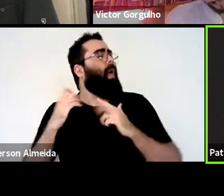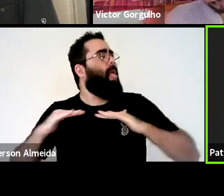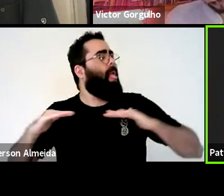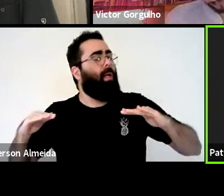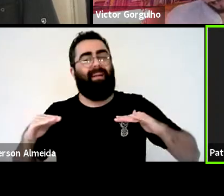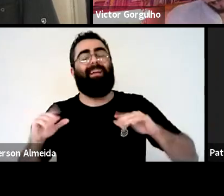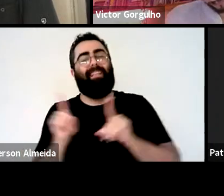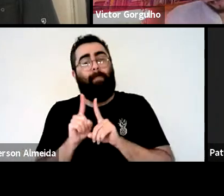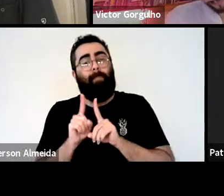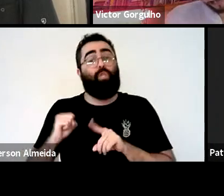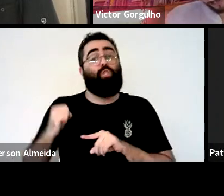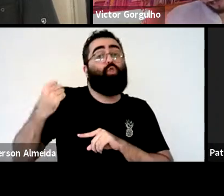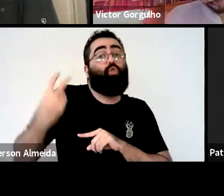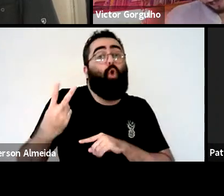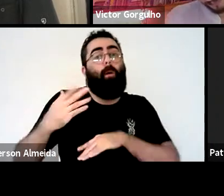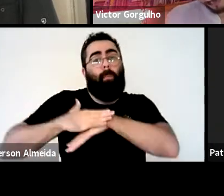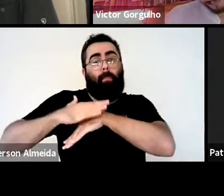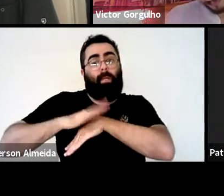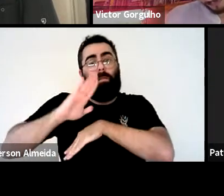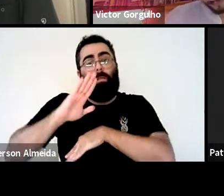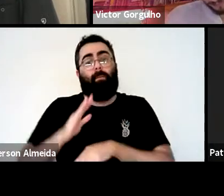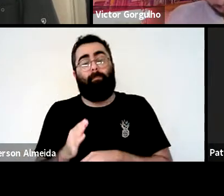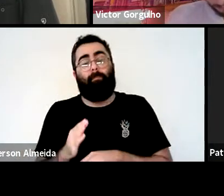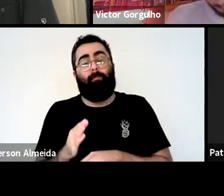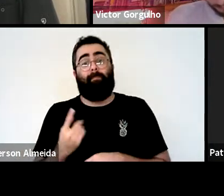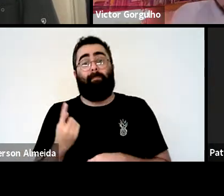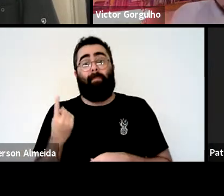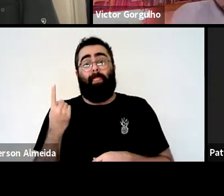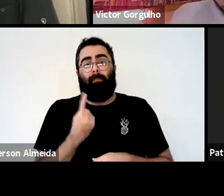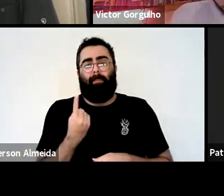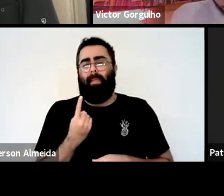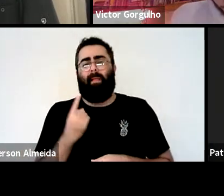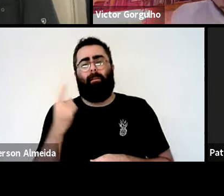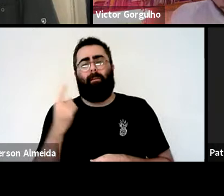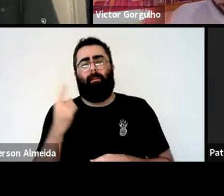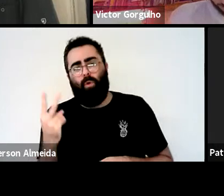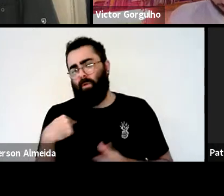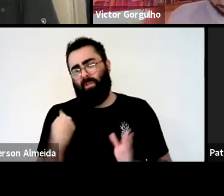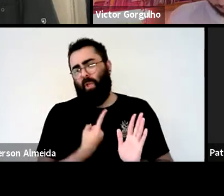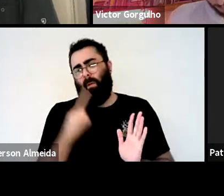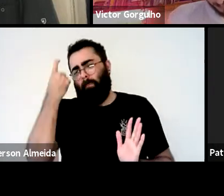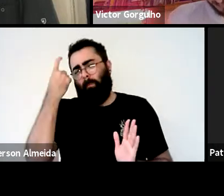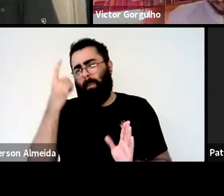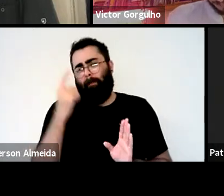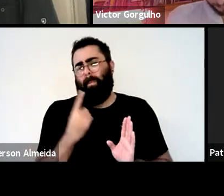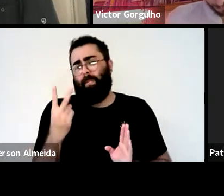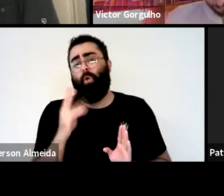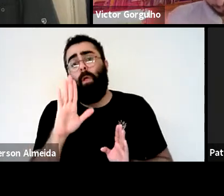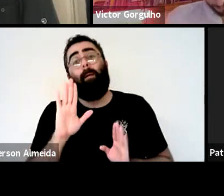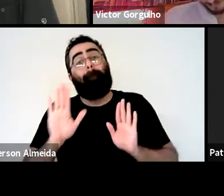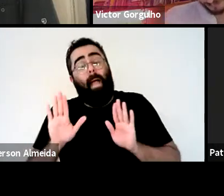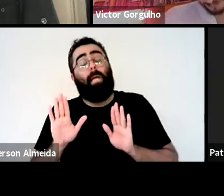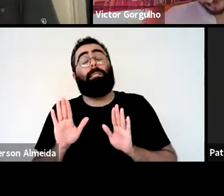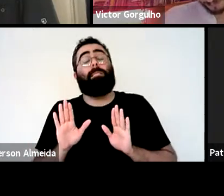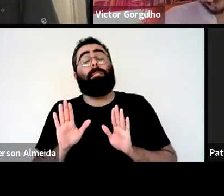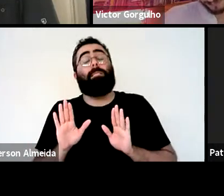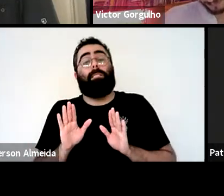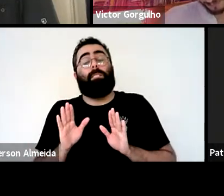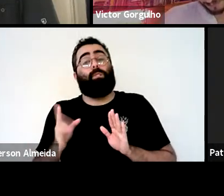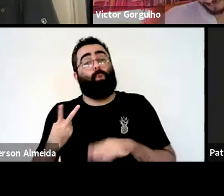segundo momento. E também tem uma coisa na primeira parte, que a gente acabou nem falando sobre a segunda do repertório, que a gente tem, a gente